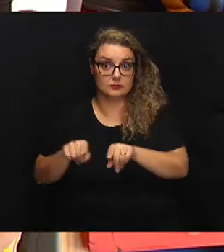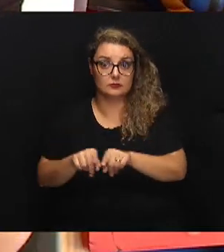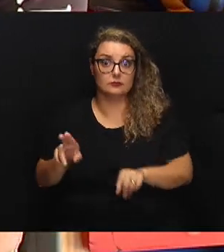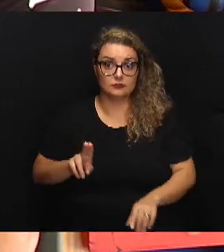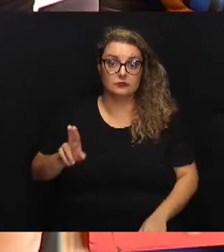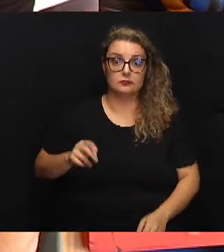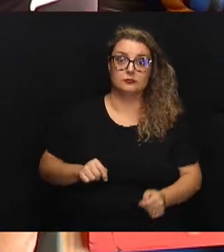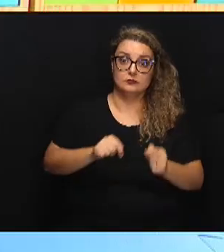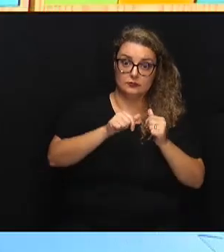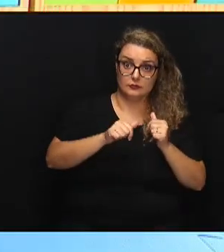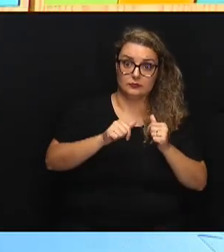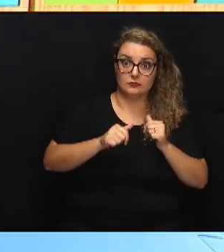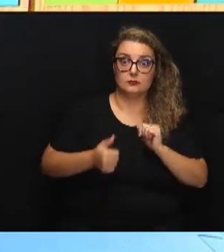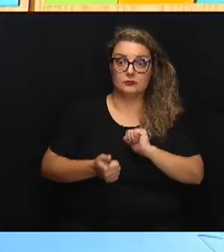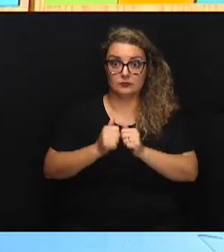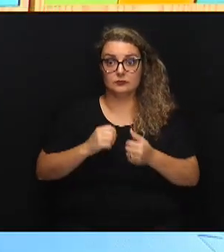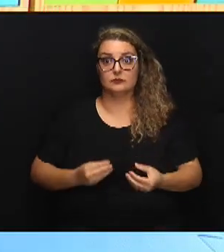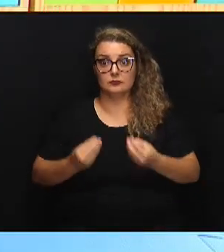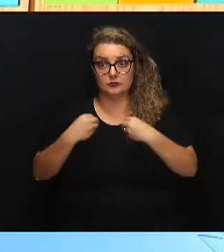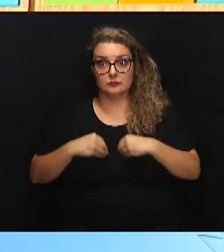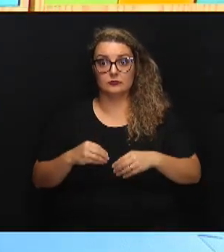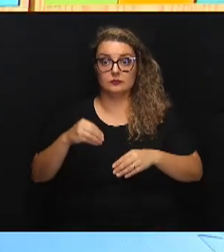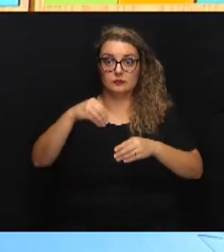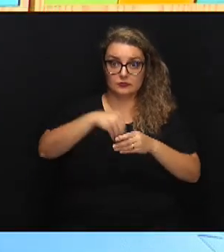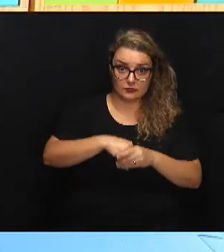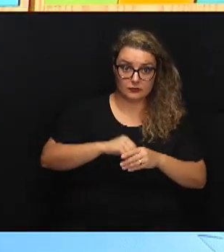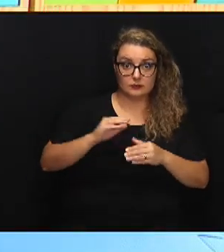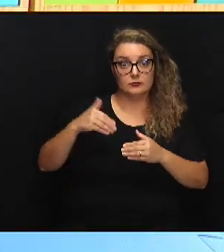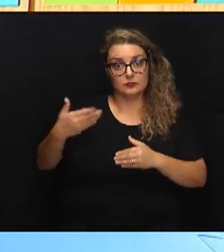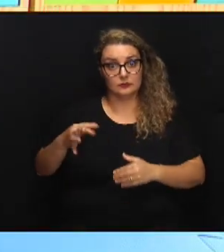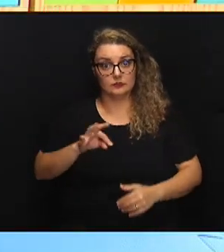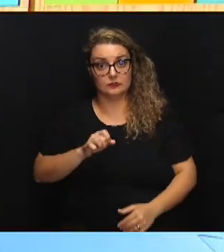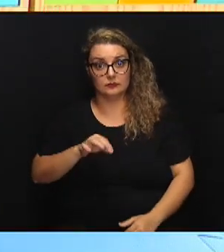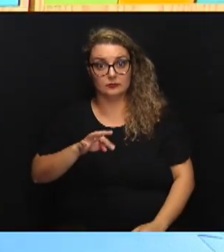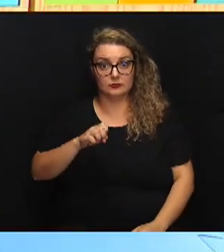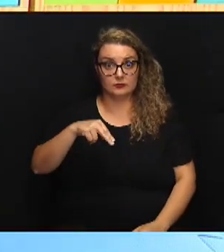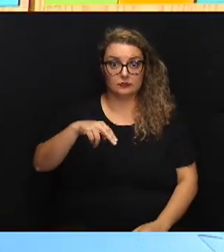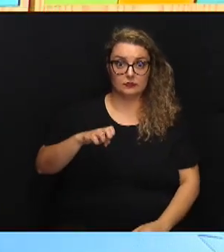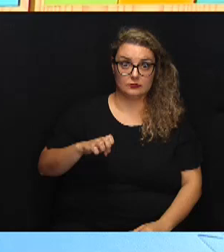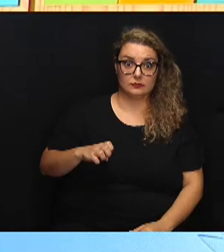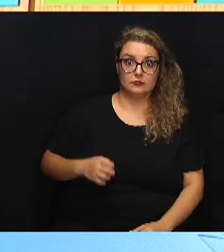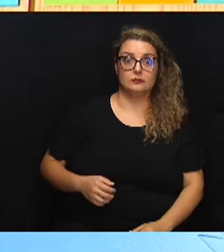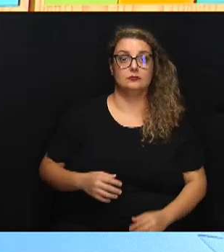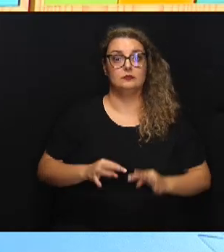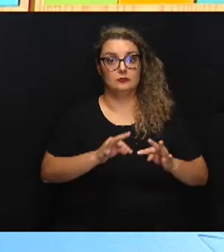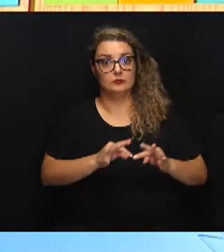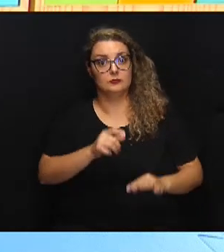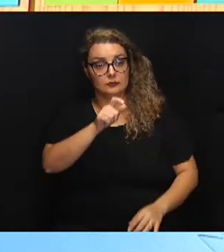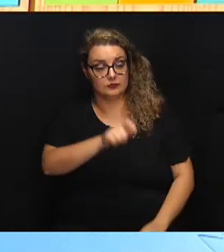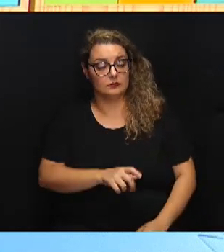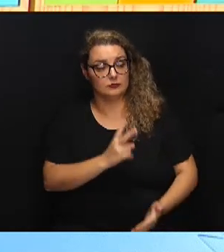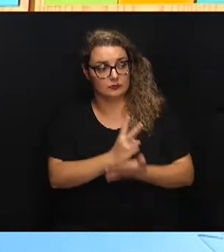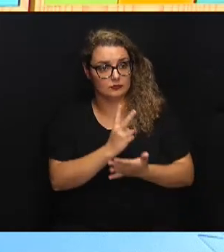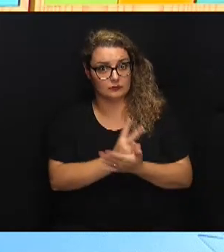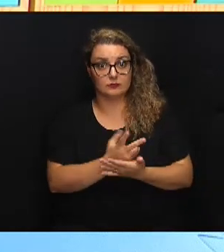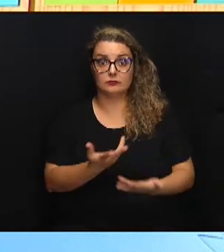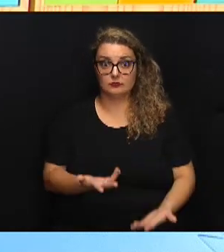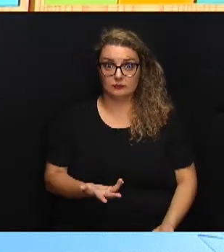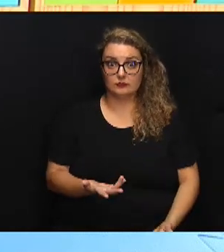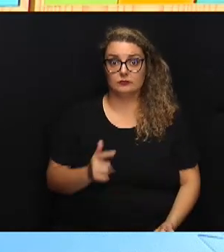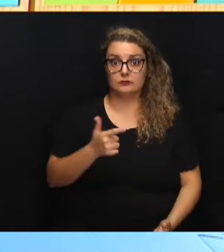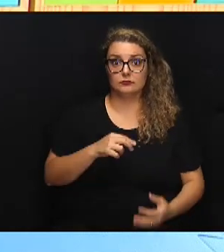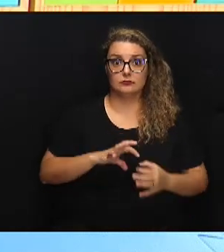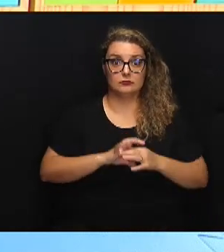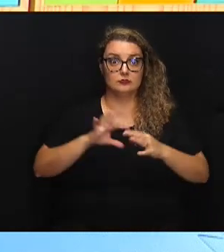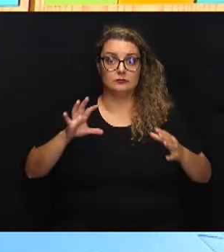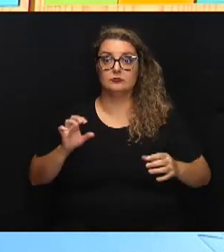os benefícios que o esporte traz, dentro e fora do tatame. O atleta é sempre o mesmo, né? O mesmo indivíduo, não tem como dissociar,